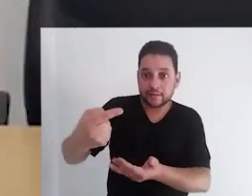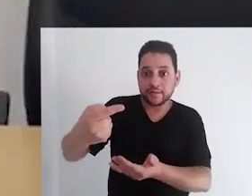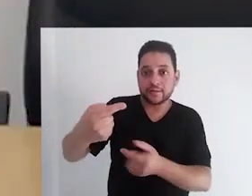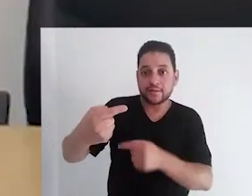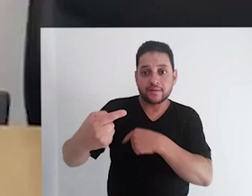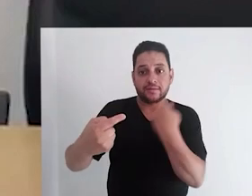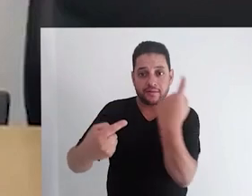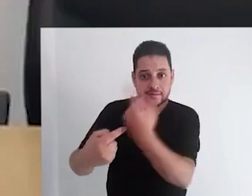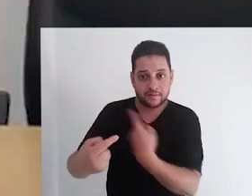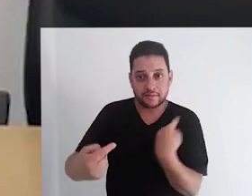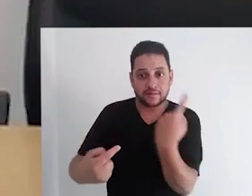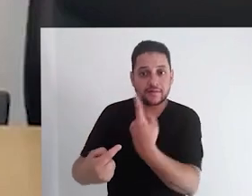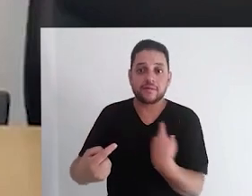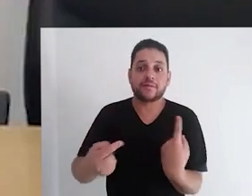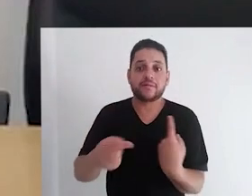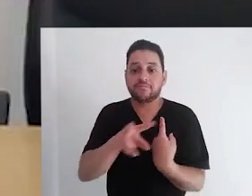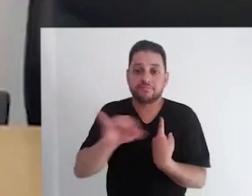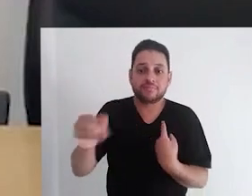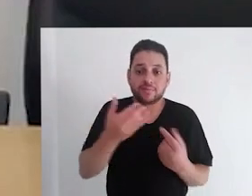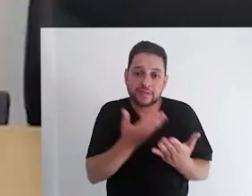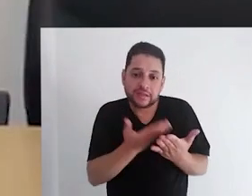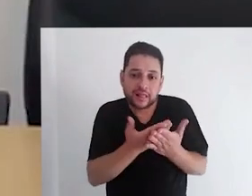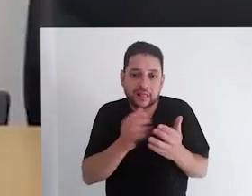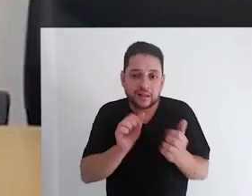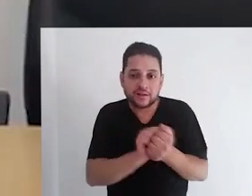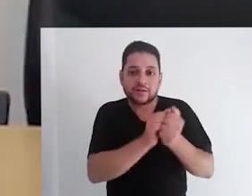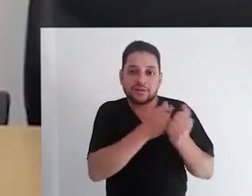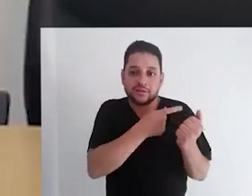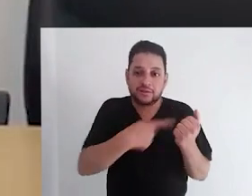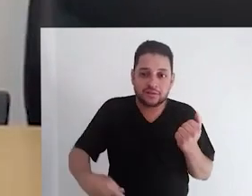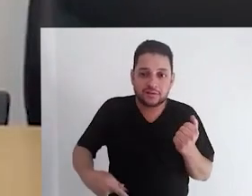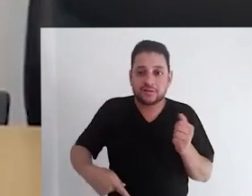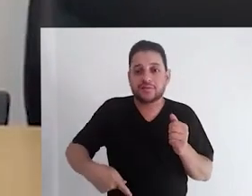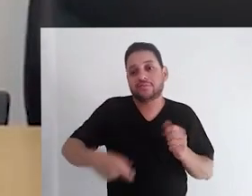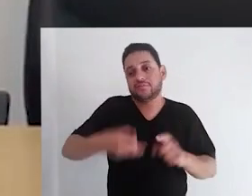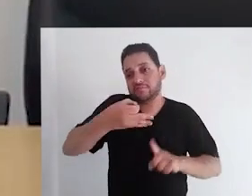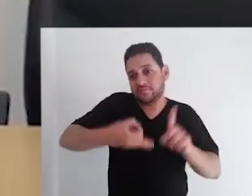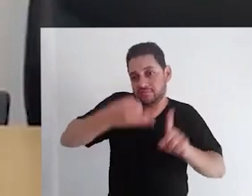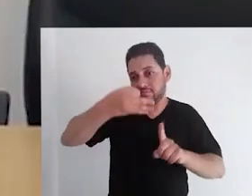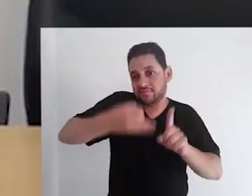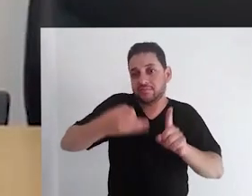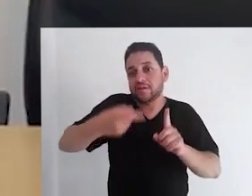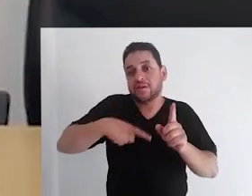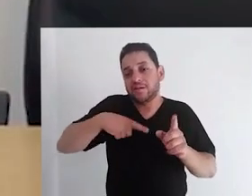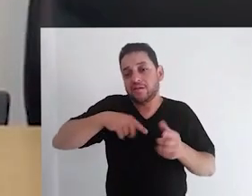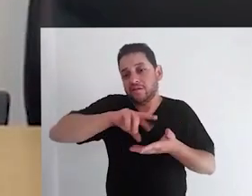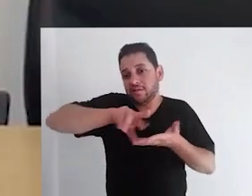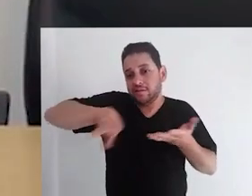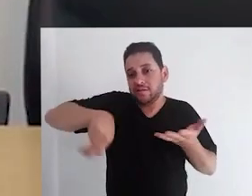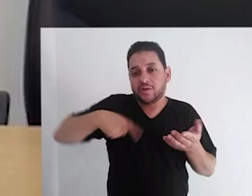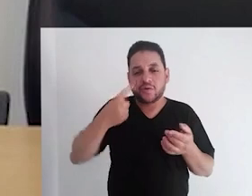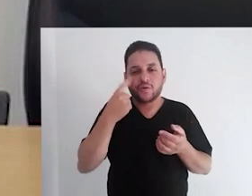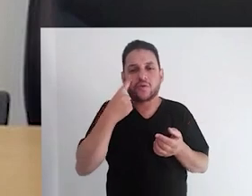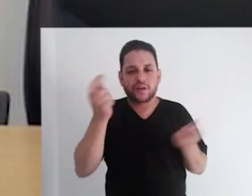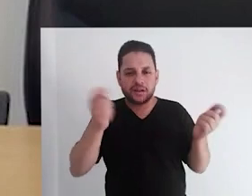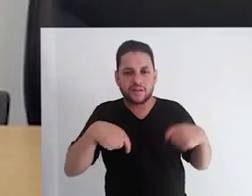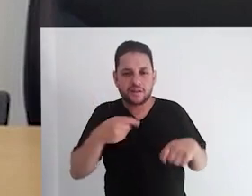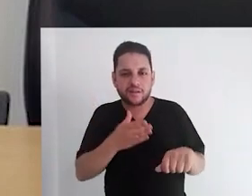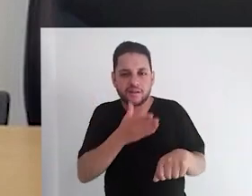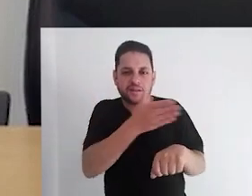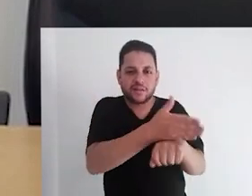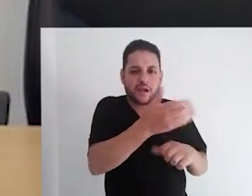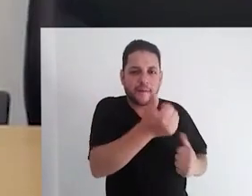junto com a presidência, com o Conselho da Justiça, a possibilidade de utilizar essas unidades físicas em auxílio.